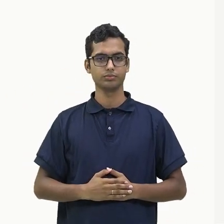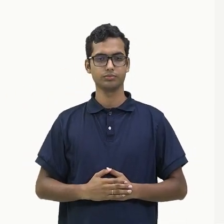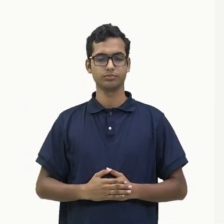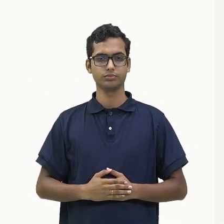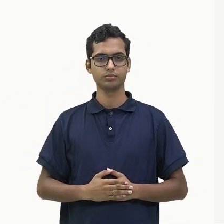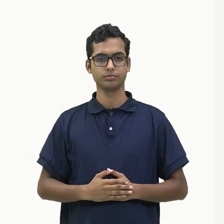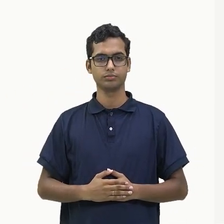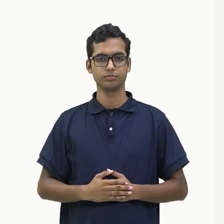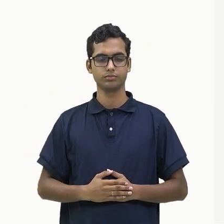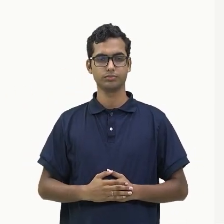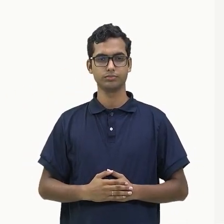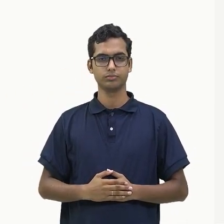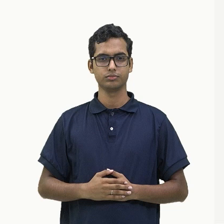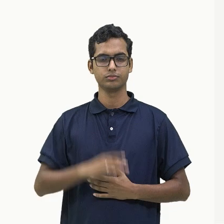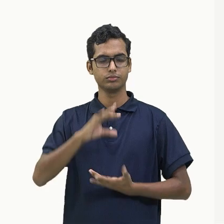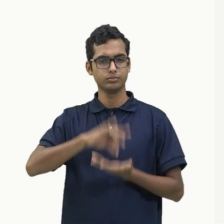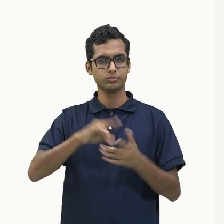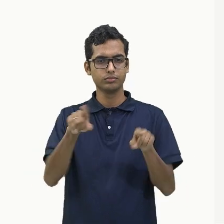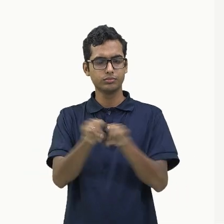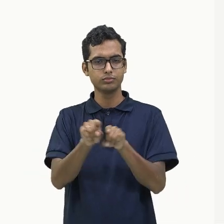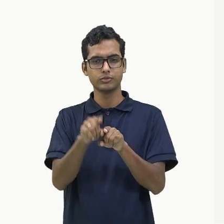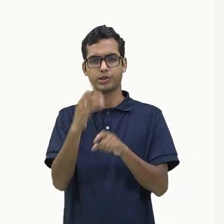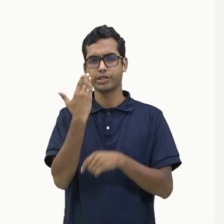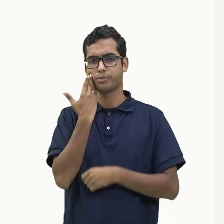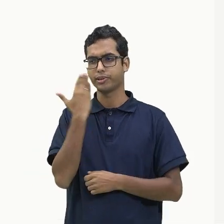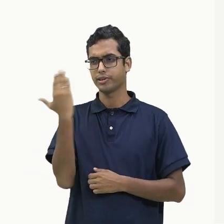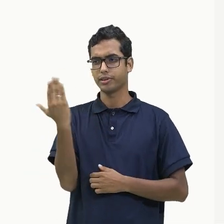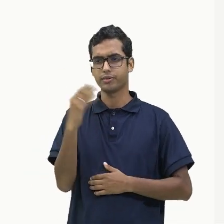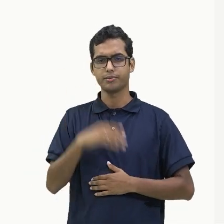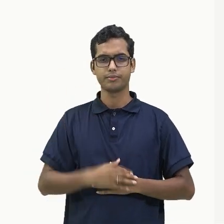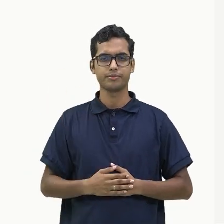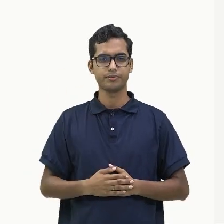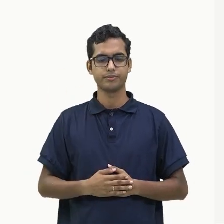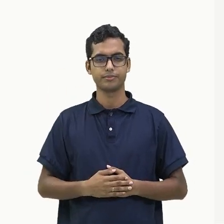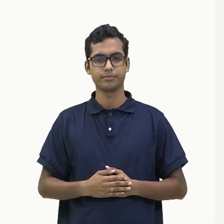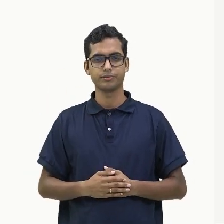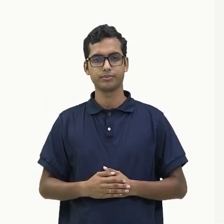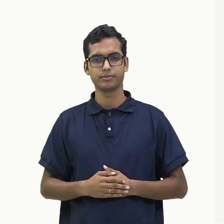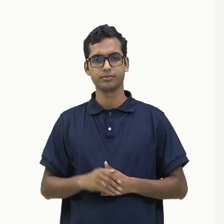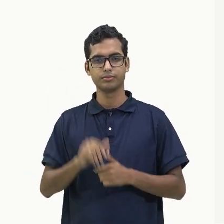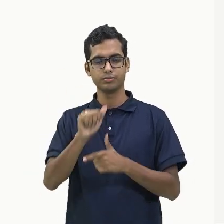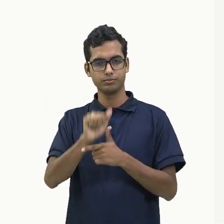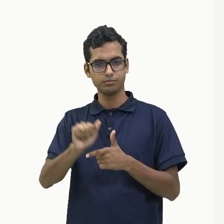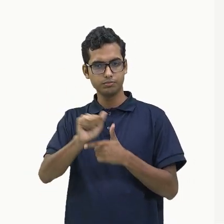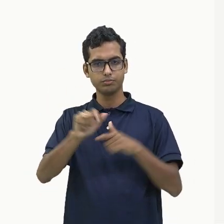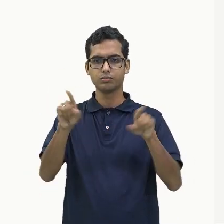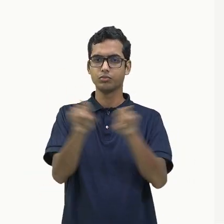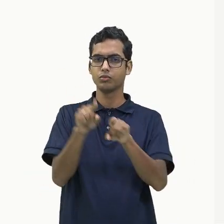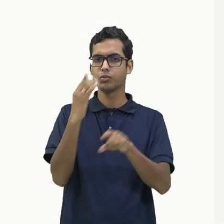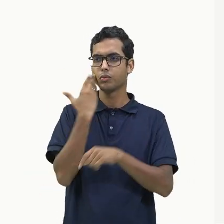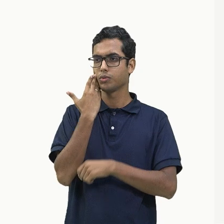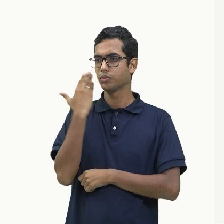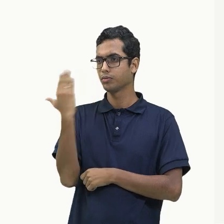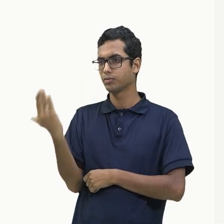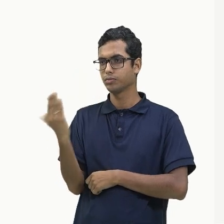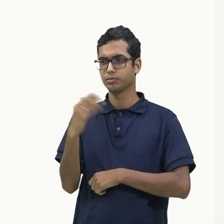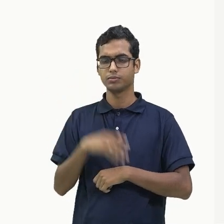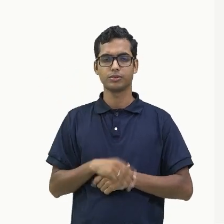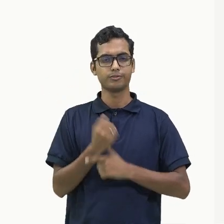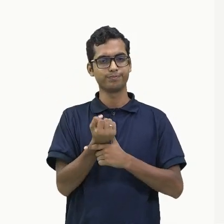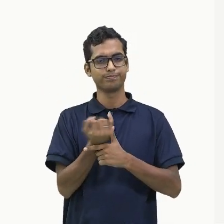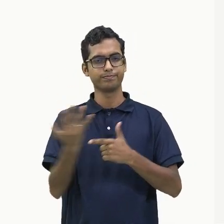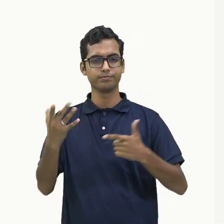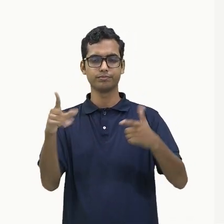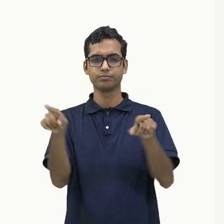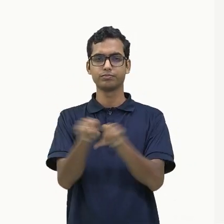algébrica, ó. A está para B, assim como C está para D, ok? É